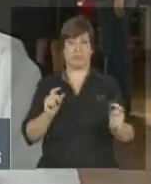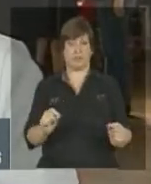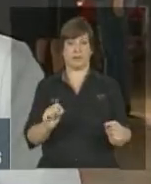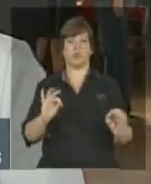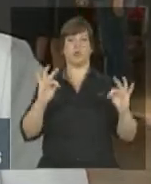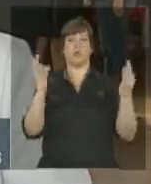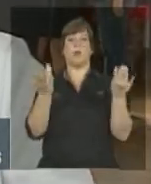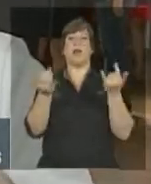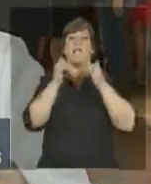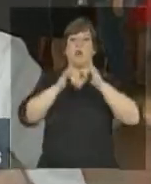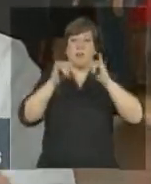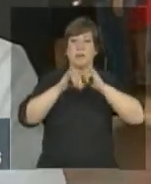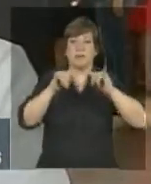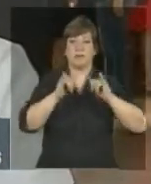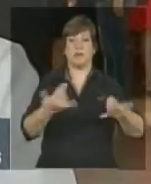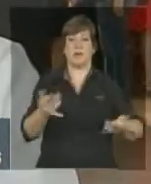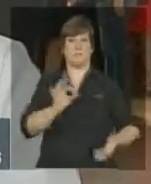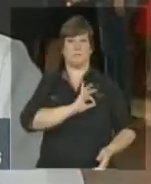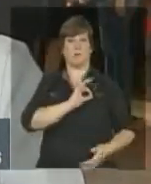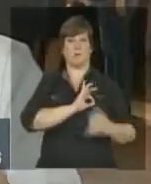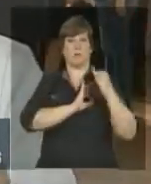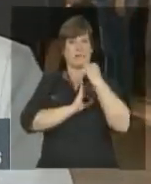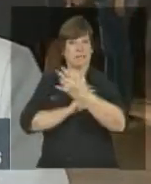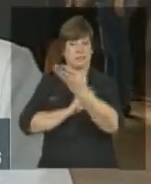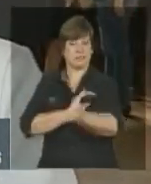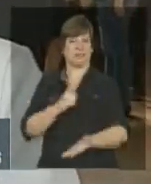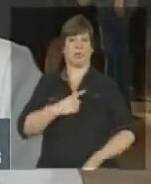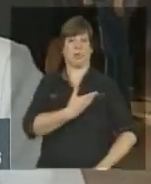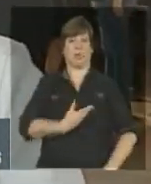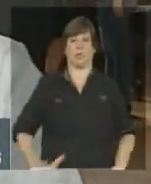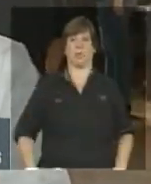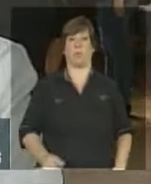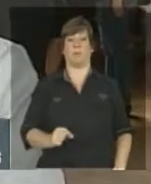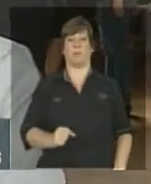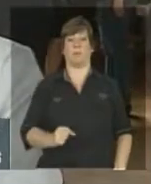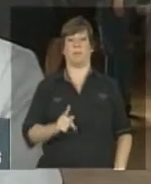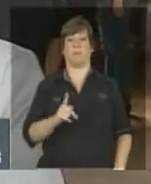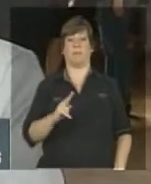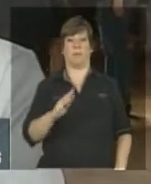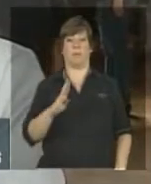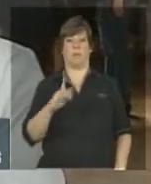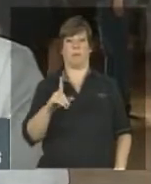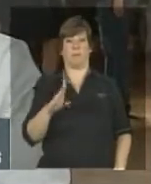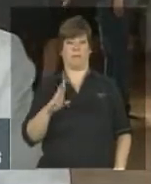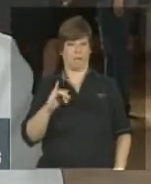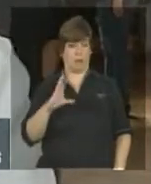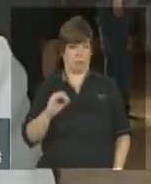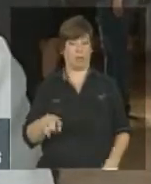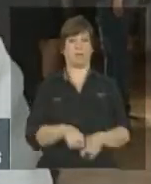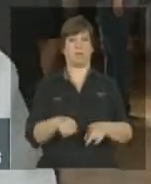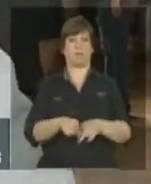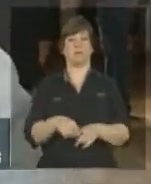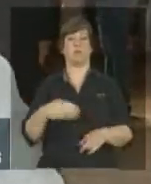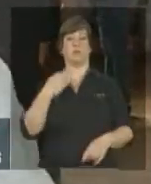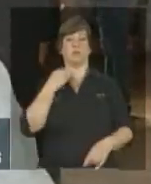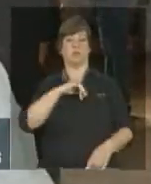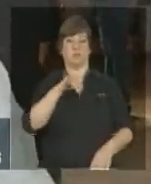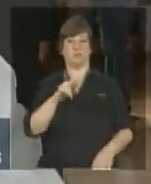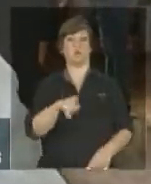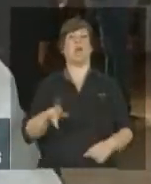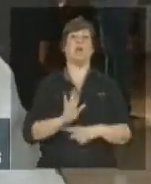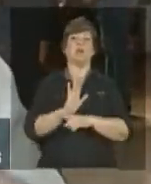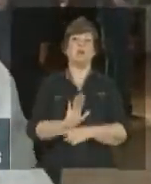as informações para a polícia, para o Ministério Público e, em juízo, para o Poder Judiciário, ajudem a enfrentar o